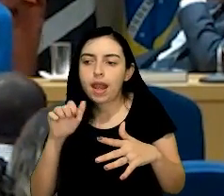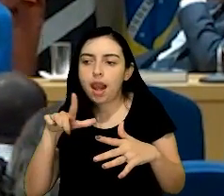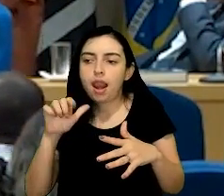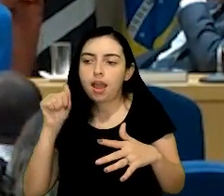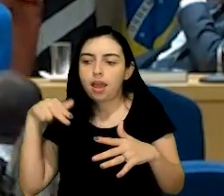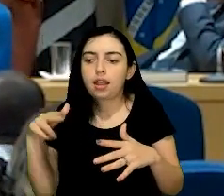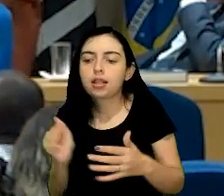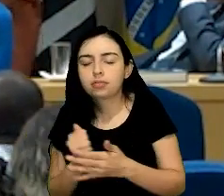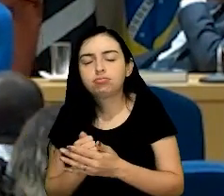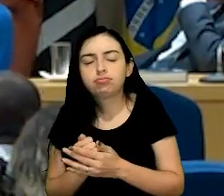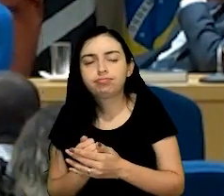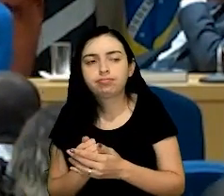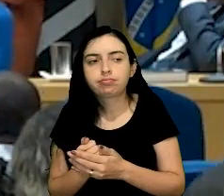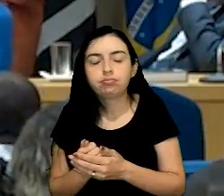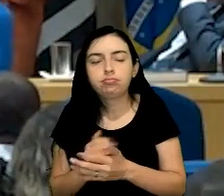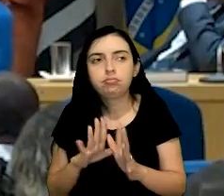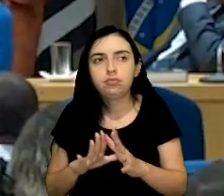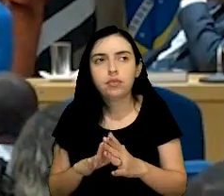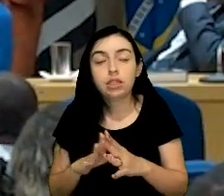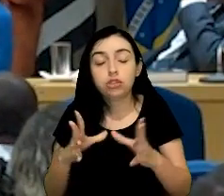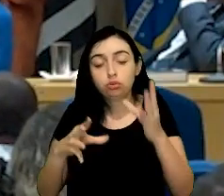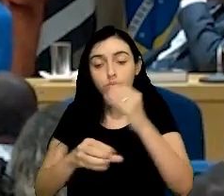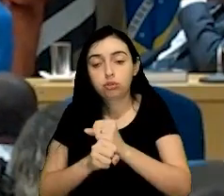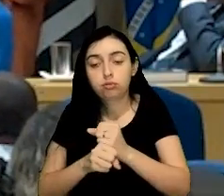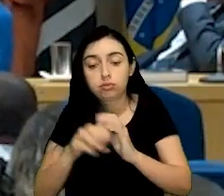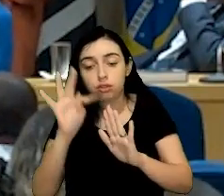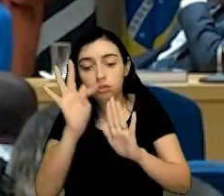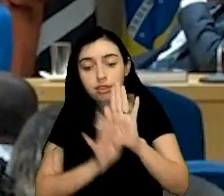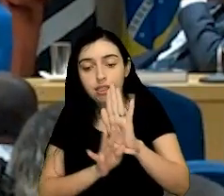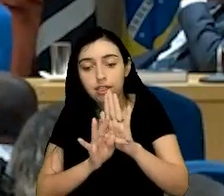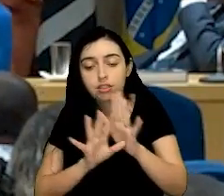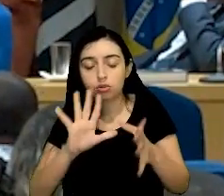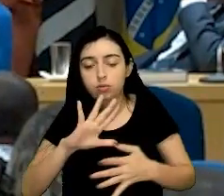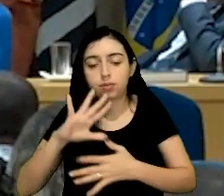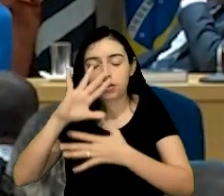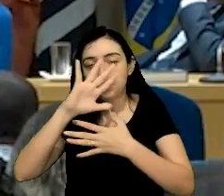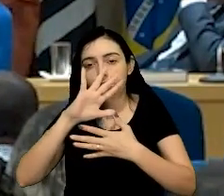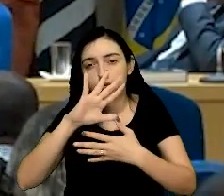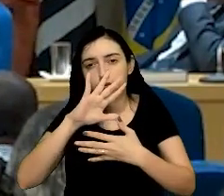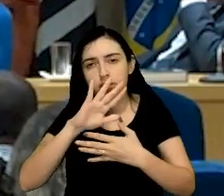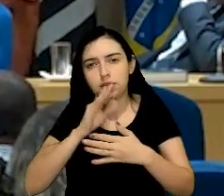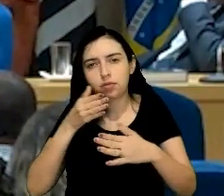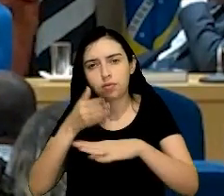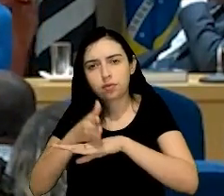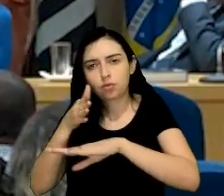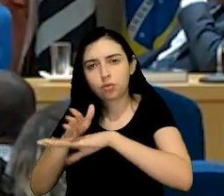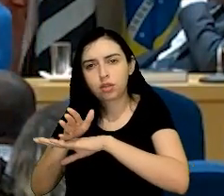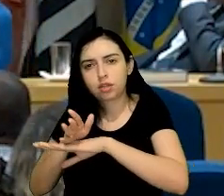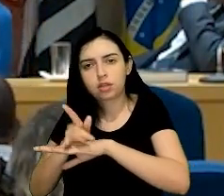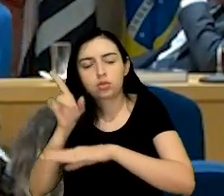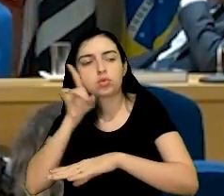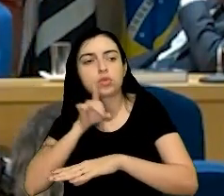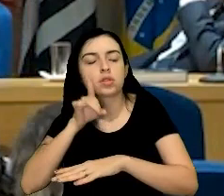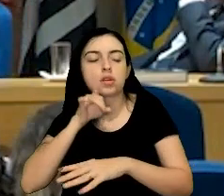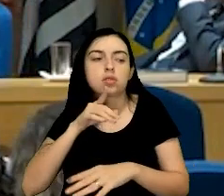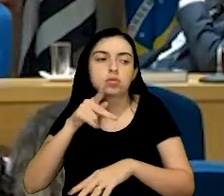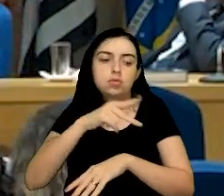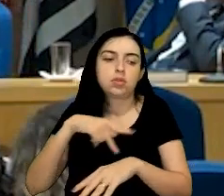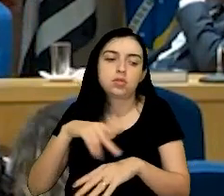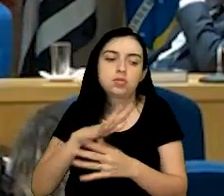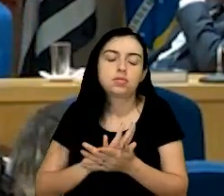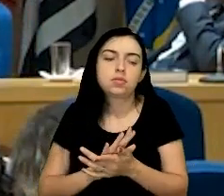fronteiriças, incluindo textos da América Latina e da fronteira dos Estados Unidos. E para